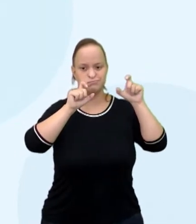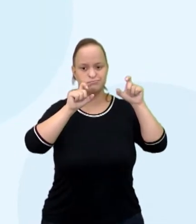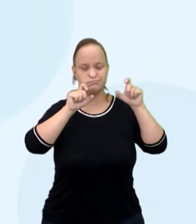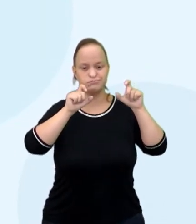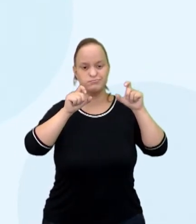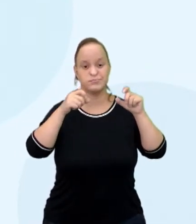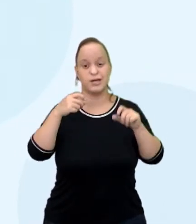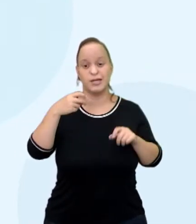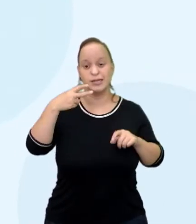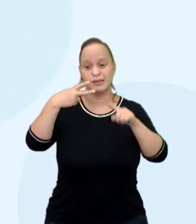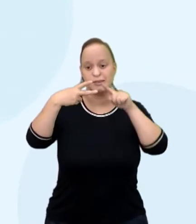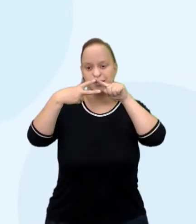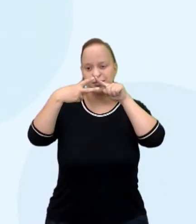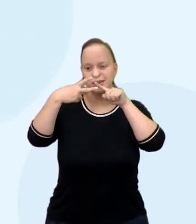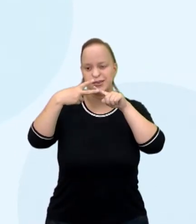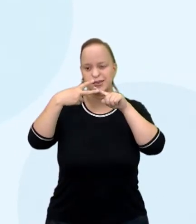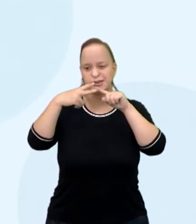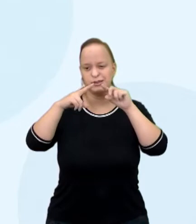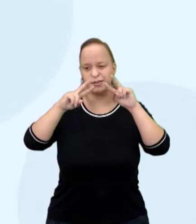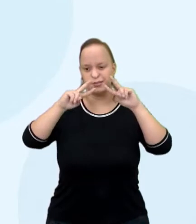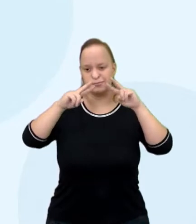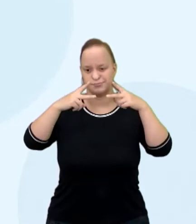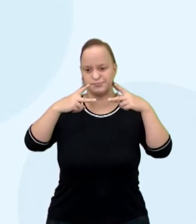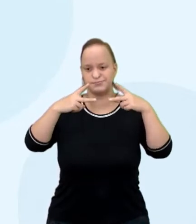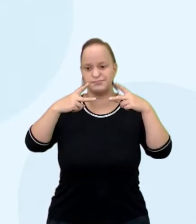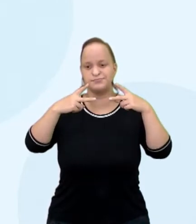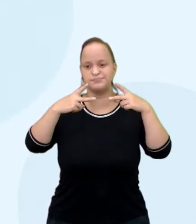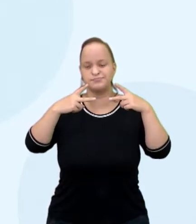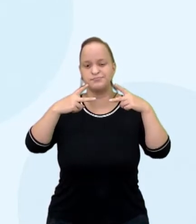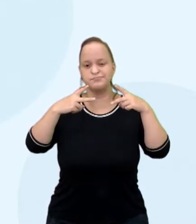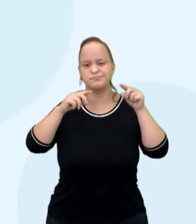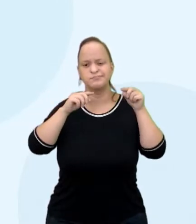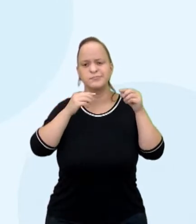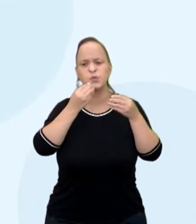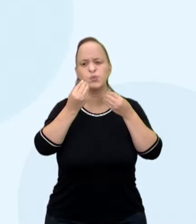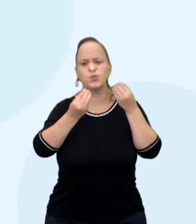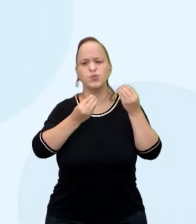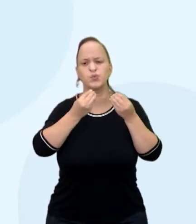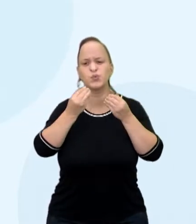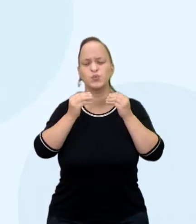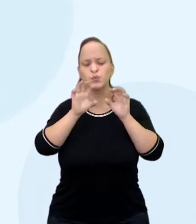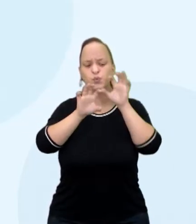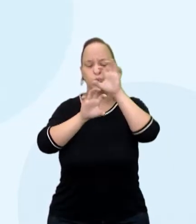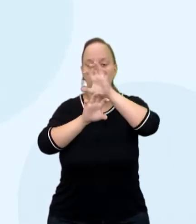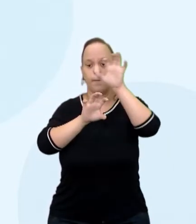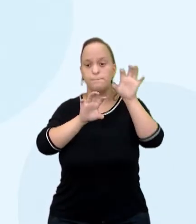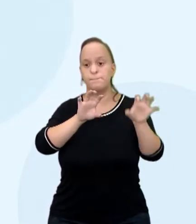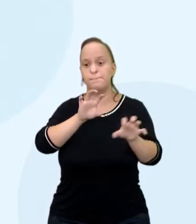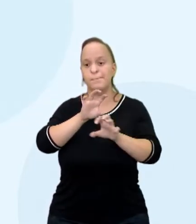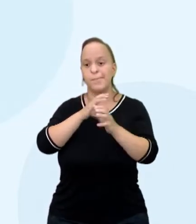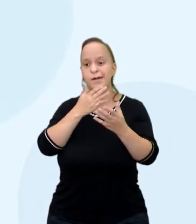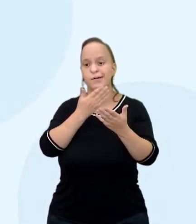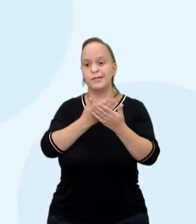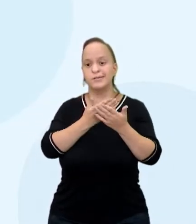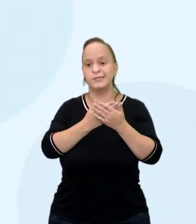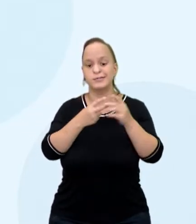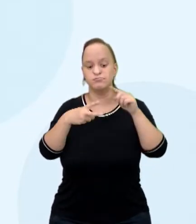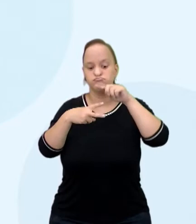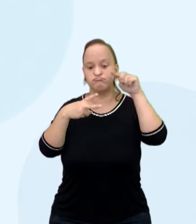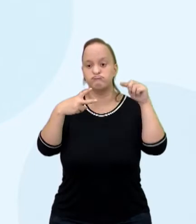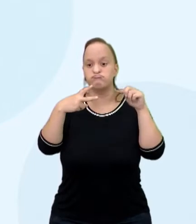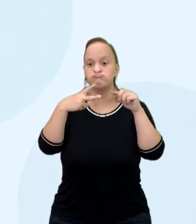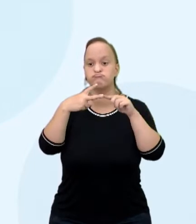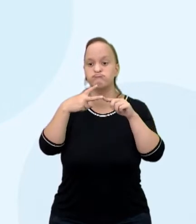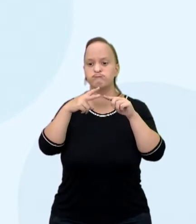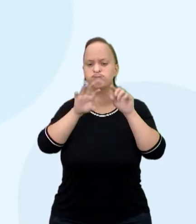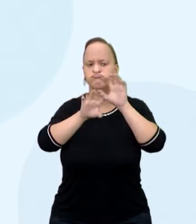vocês estudarem sobre o que é um mapa mental e como utilizá-lo para estudar. E o outro é como fazer um mapa mental